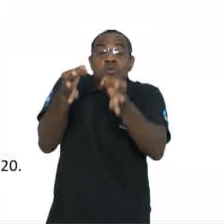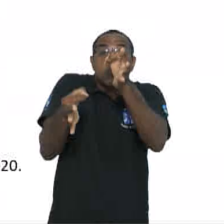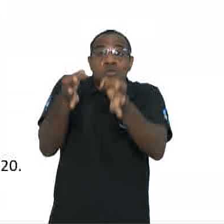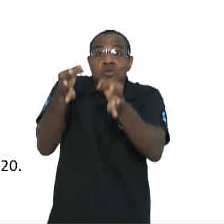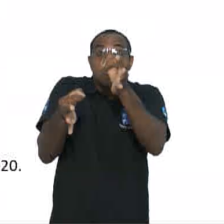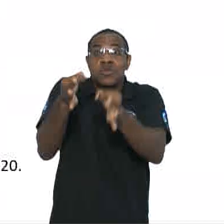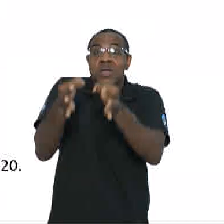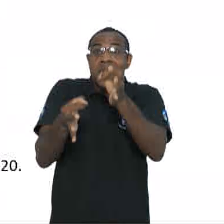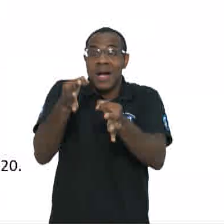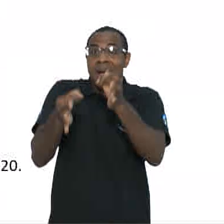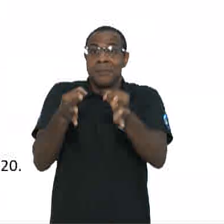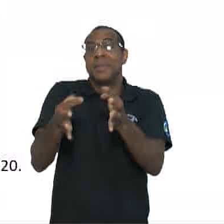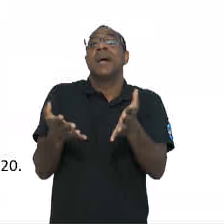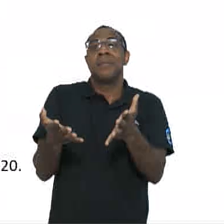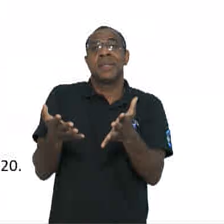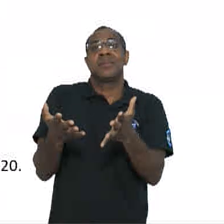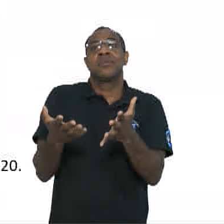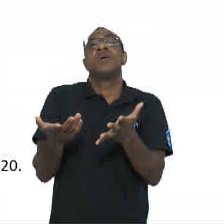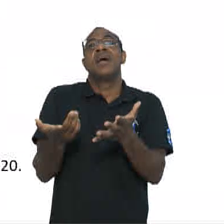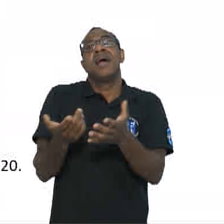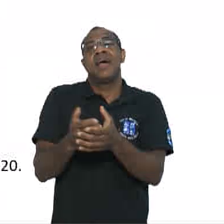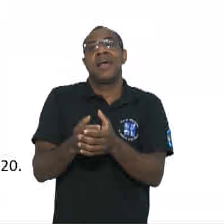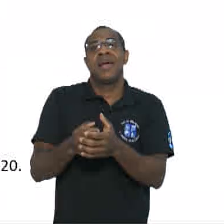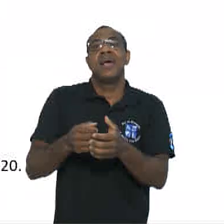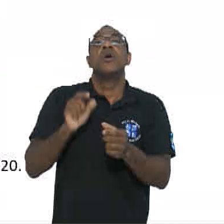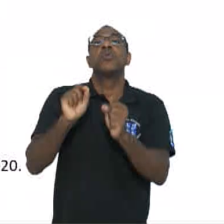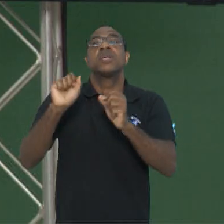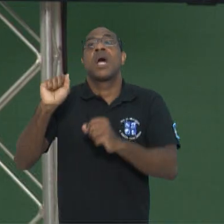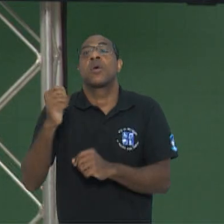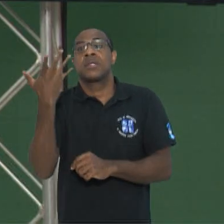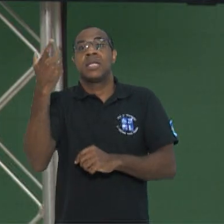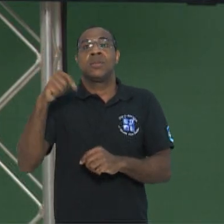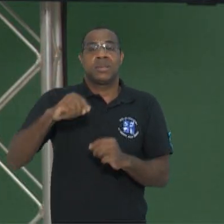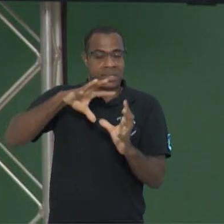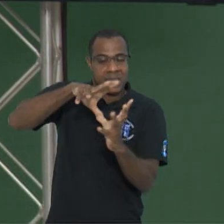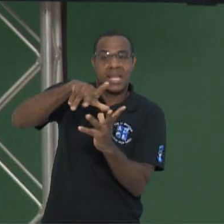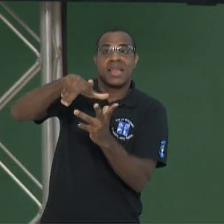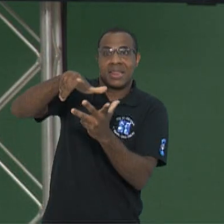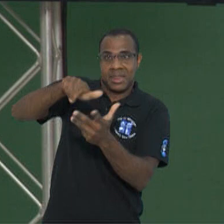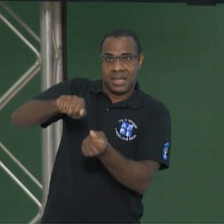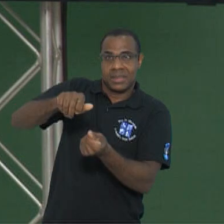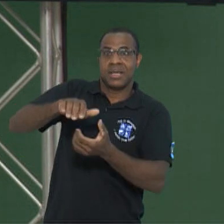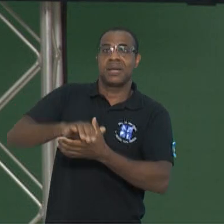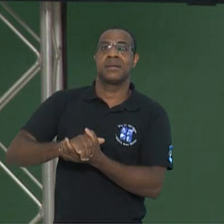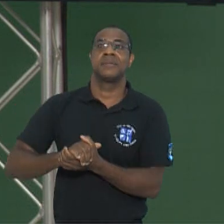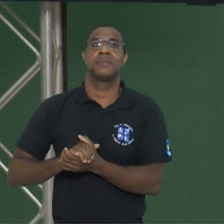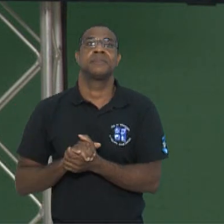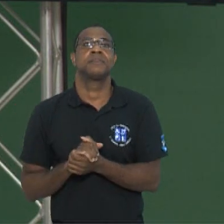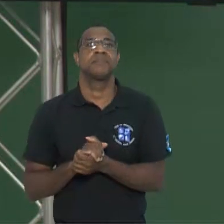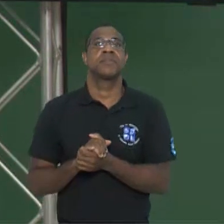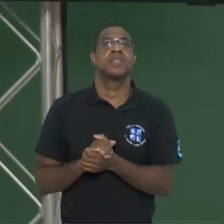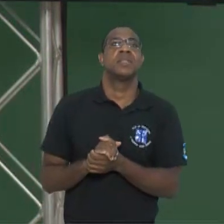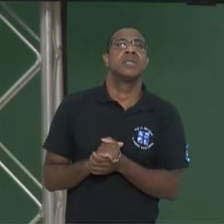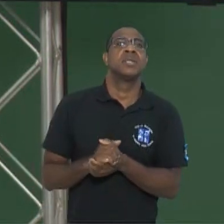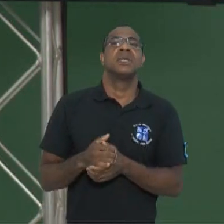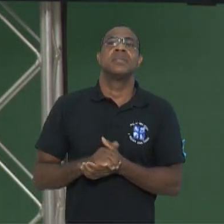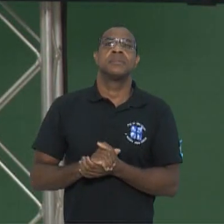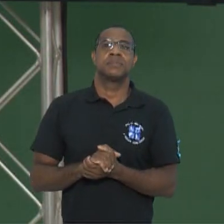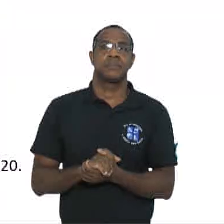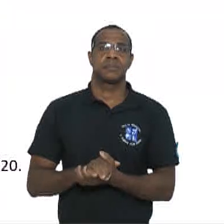seus atos no pós-morte. Trecho do Livro dos Mortos, papiro do escriba de Nebuchadnezzar, cerca de